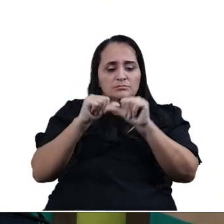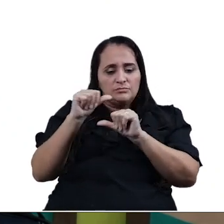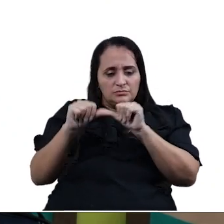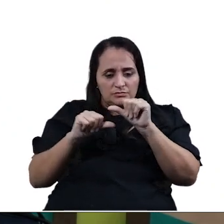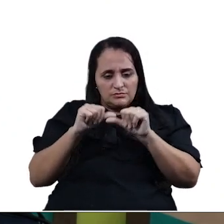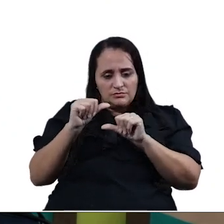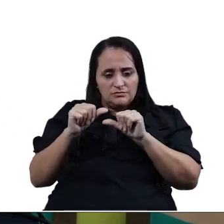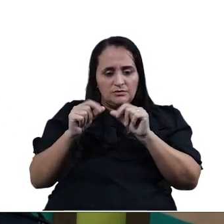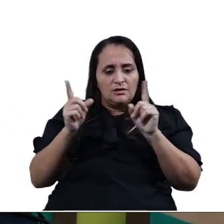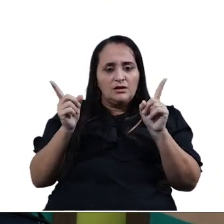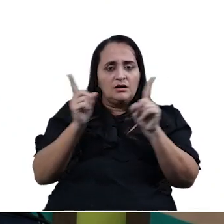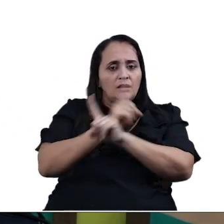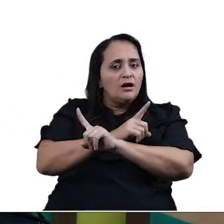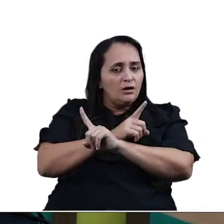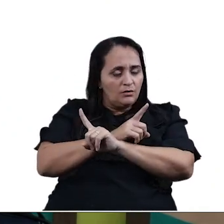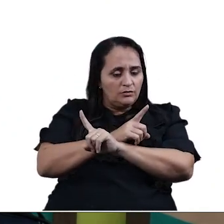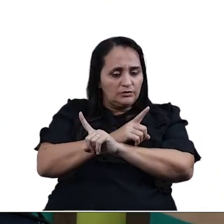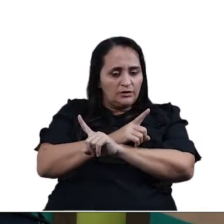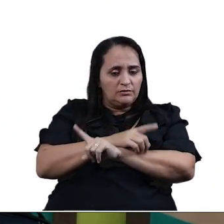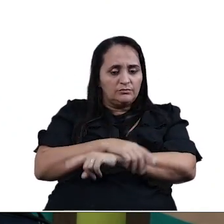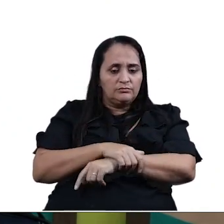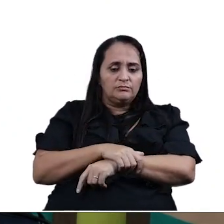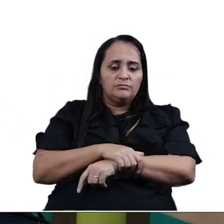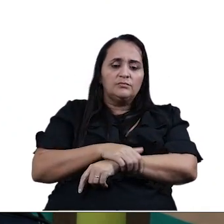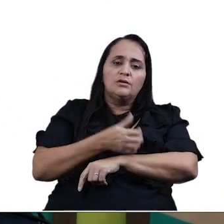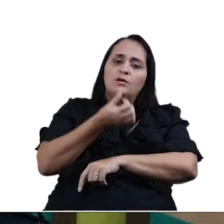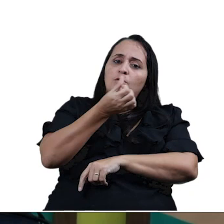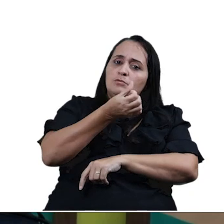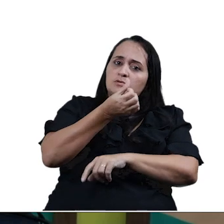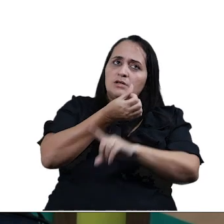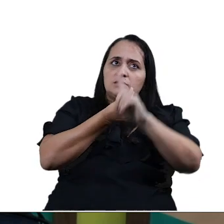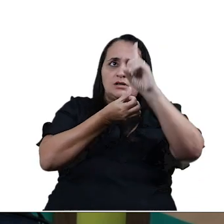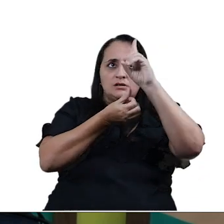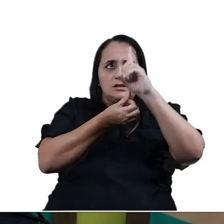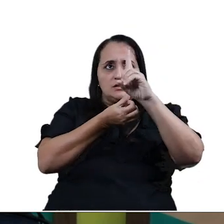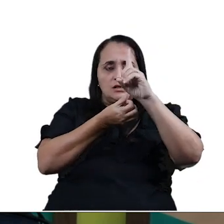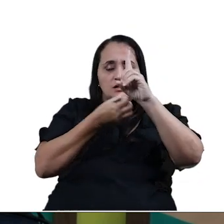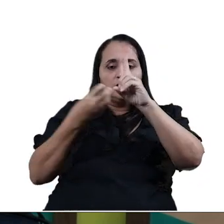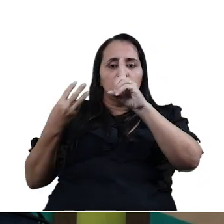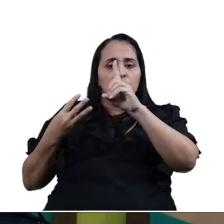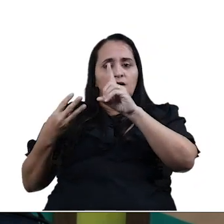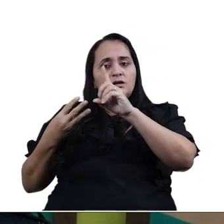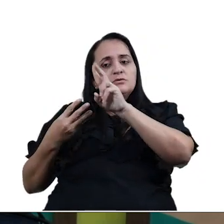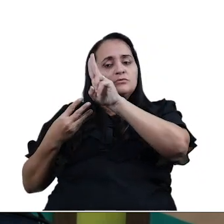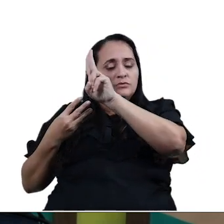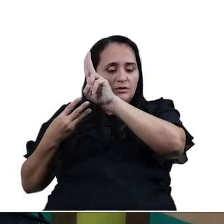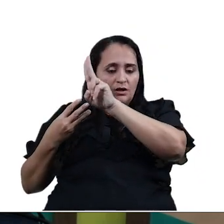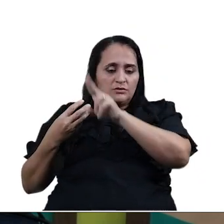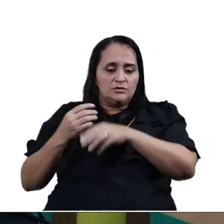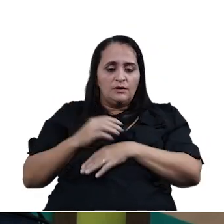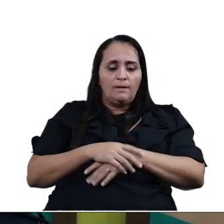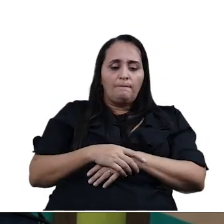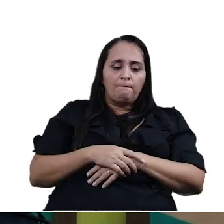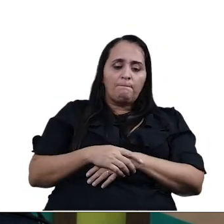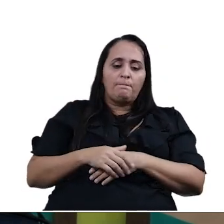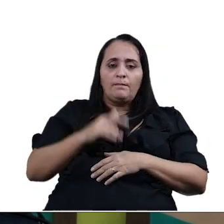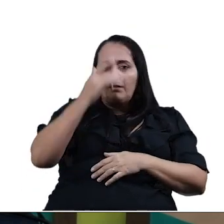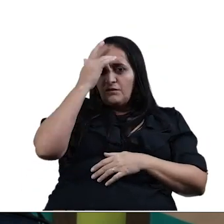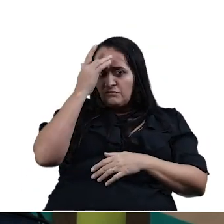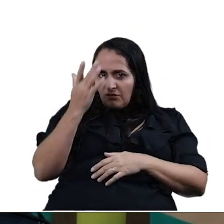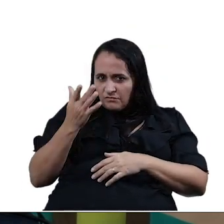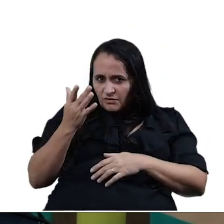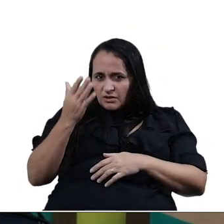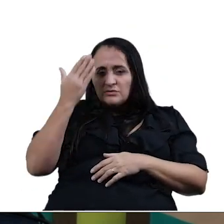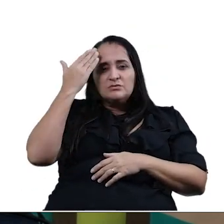completamente a ordem, né? O 6 seria dezenas e o 3 unidades. Então,